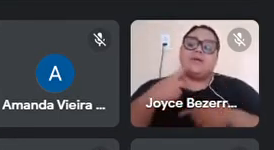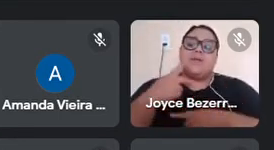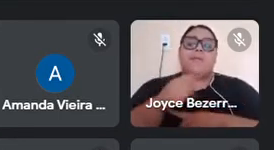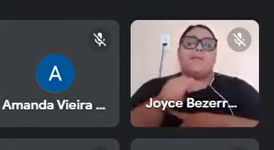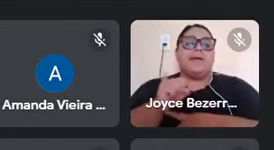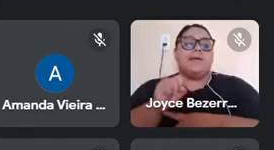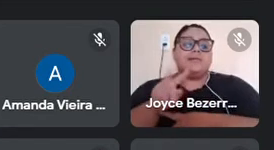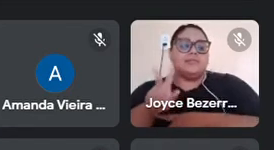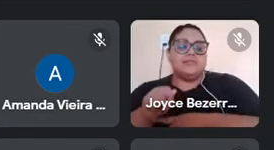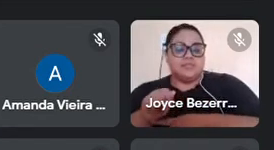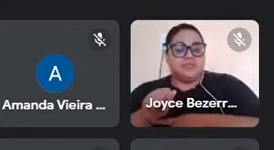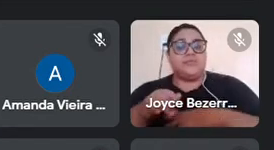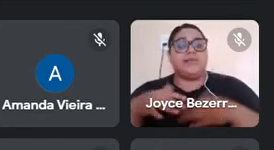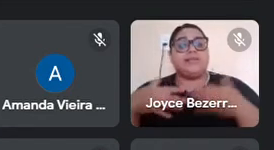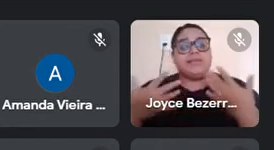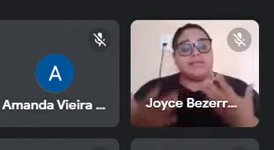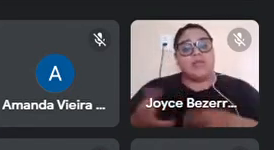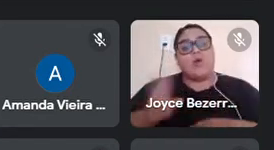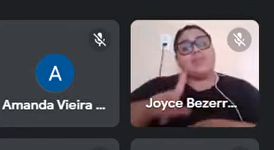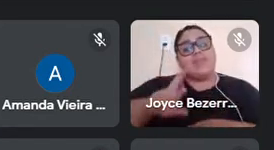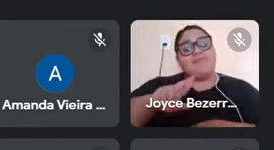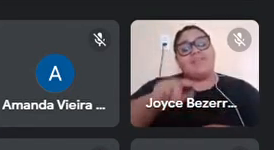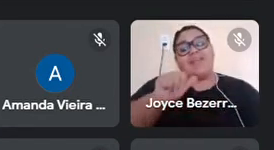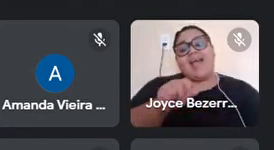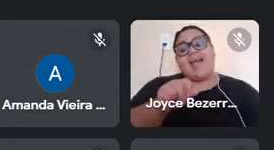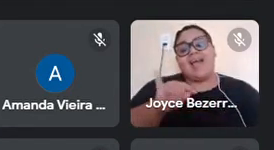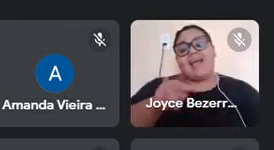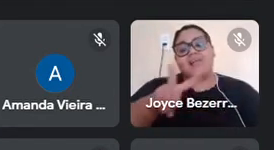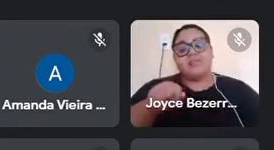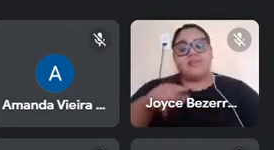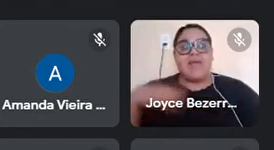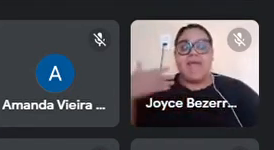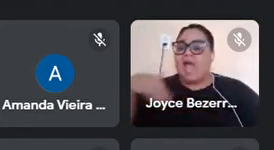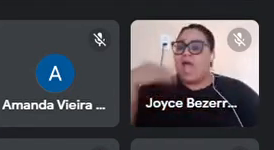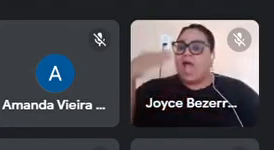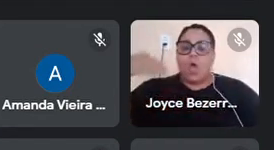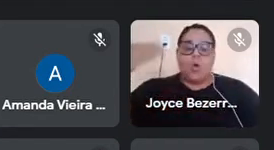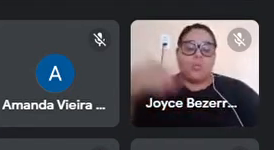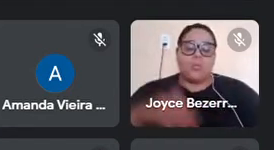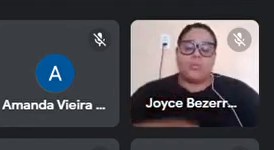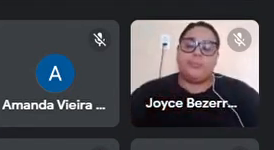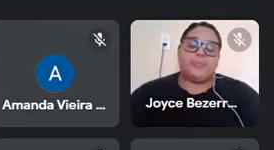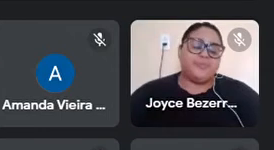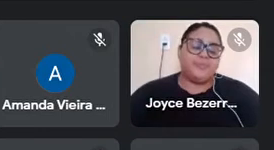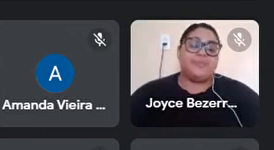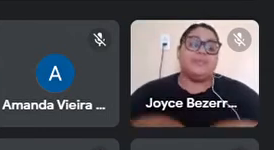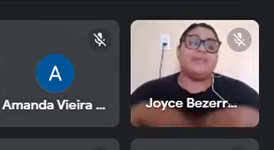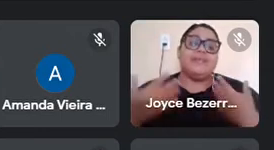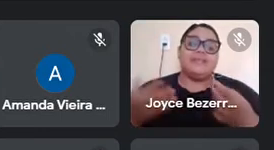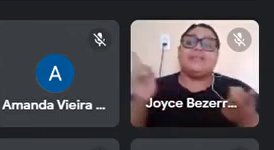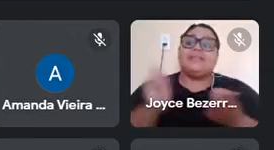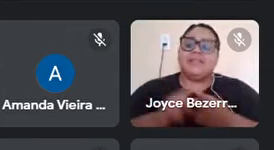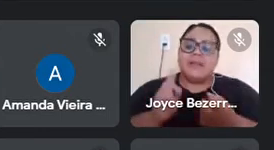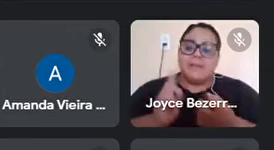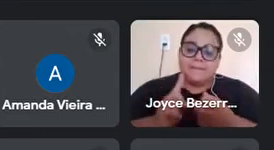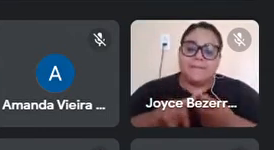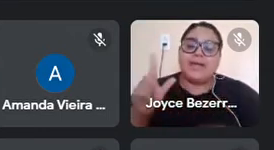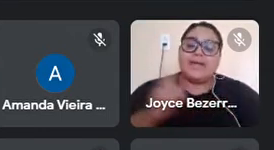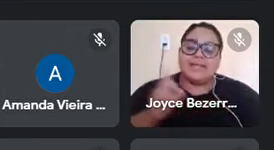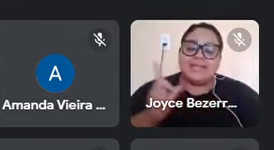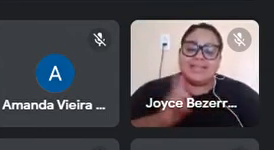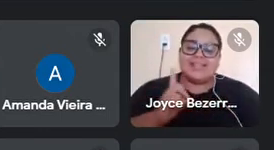imunização ativa artificial é muito alto, certo? E também tem muitos